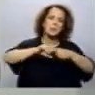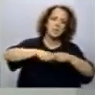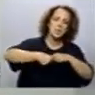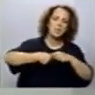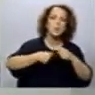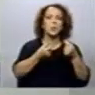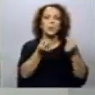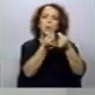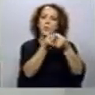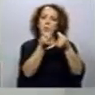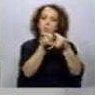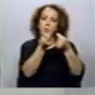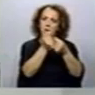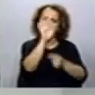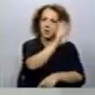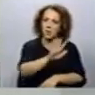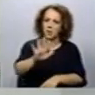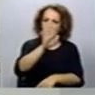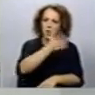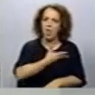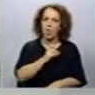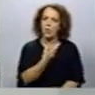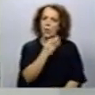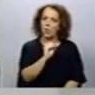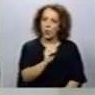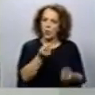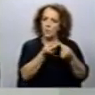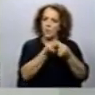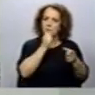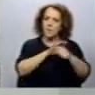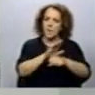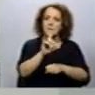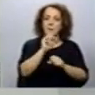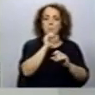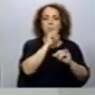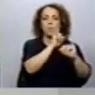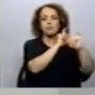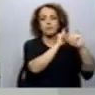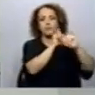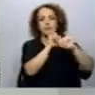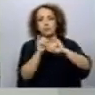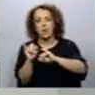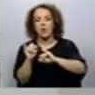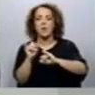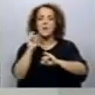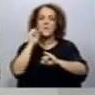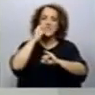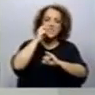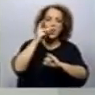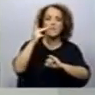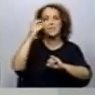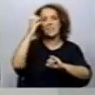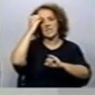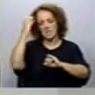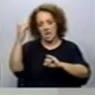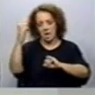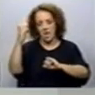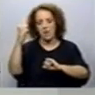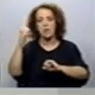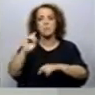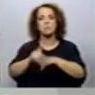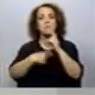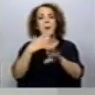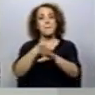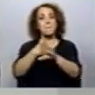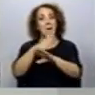Litoral. Essa precipitação pode se estender também aos distritos de Vila Real e Viseu, isto até meio da tarde. A partir do meio da tarde temos